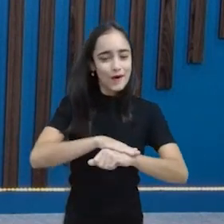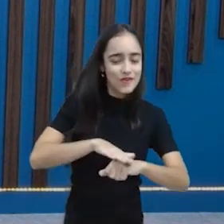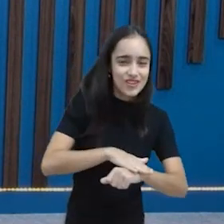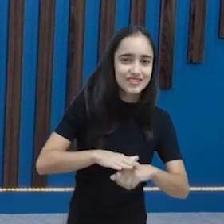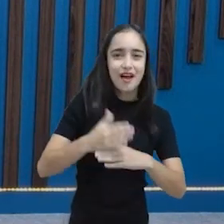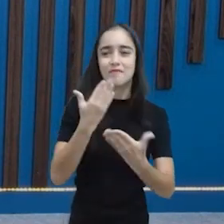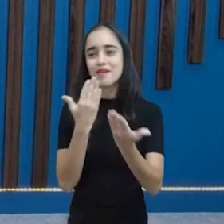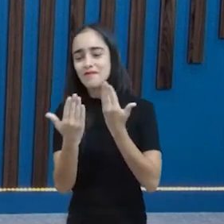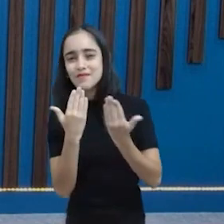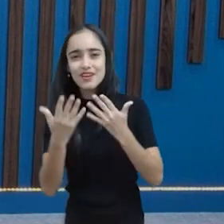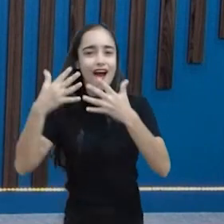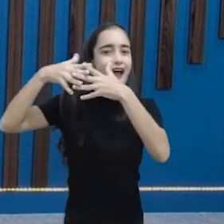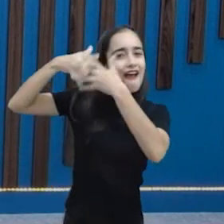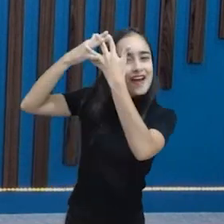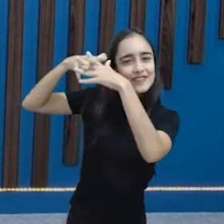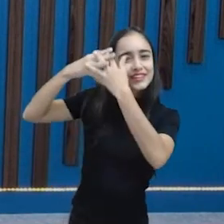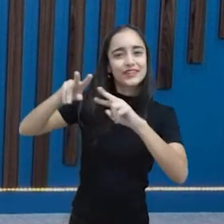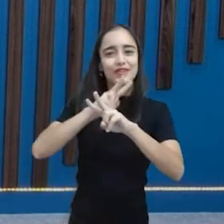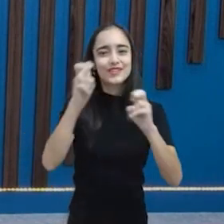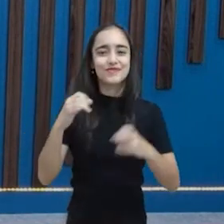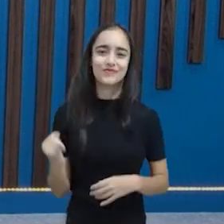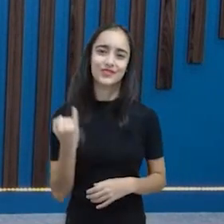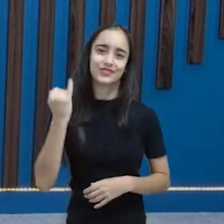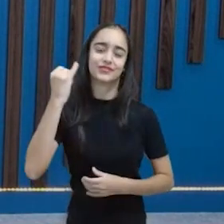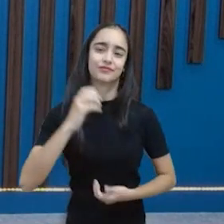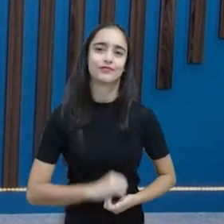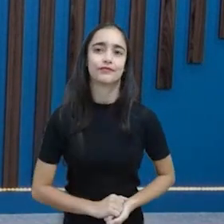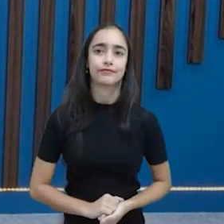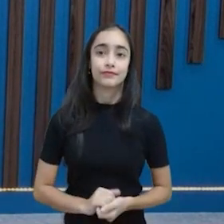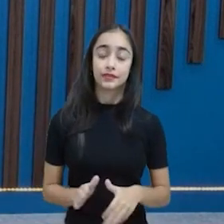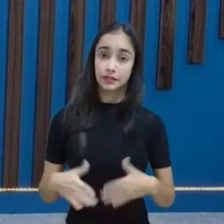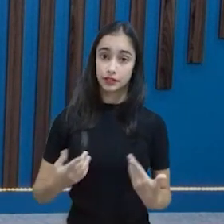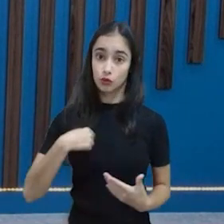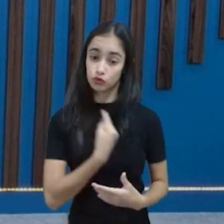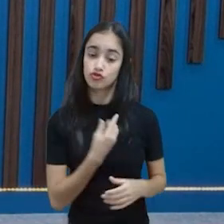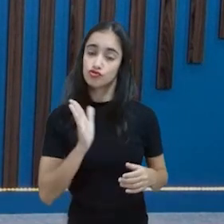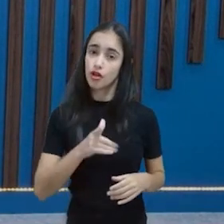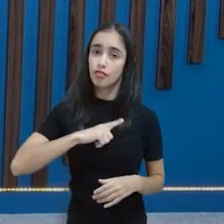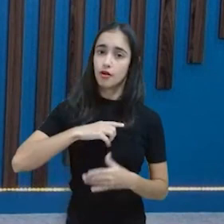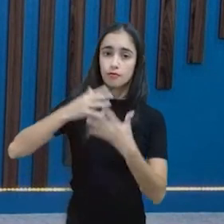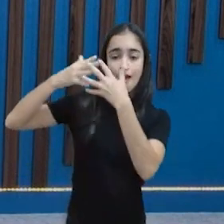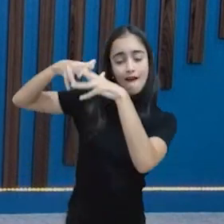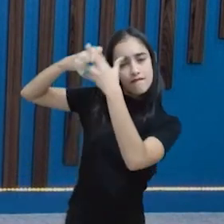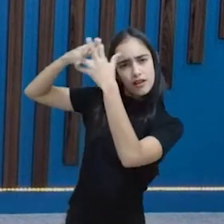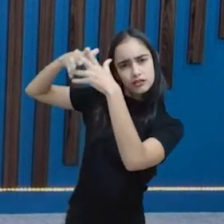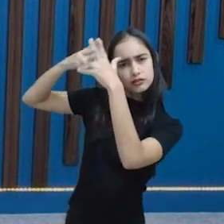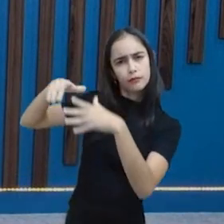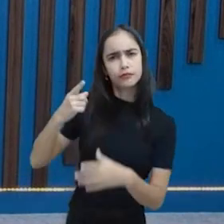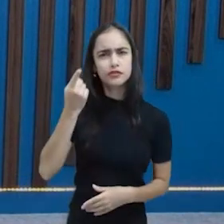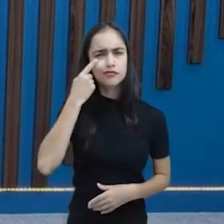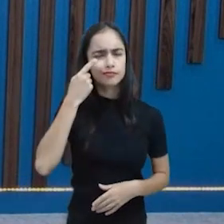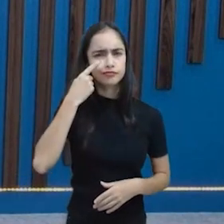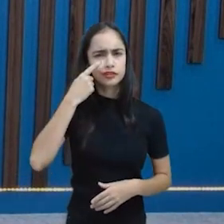conversar, refletir sobre esse tema super importante. E aí a gente já vem com uma reflexão aí, né? Sem